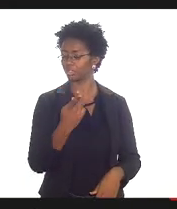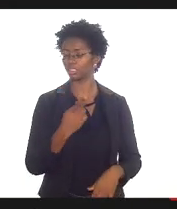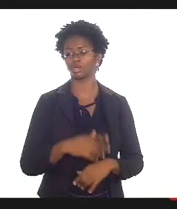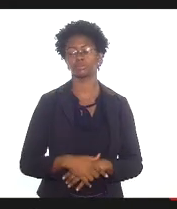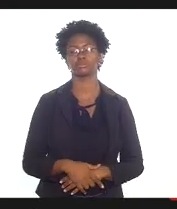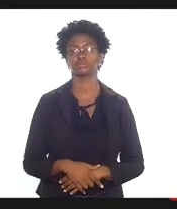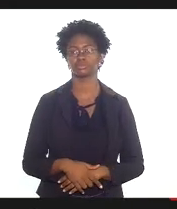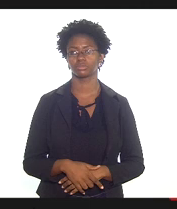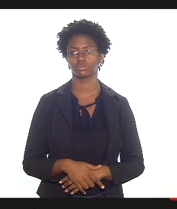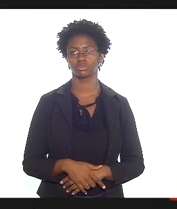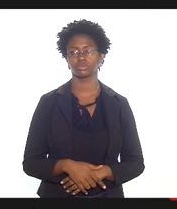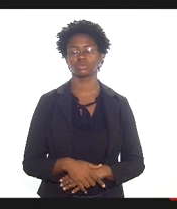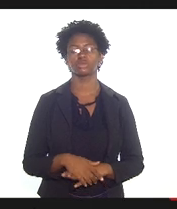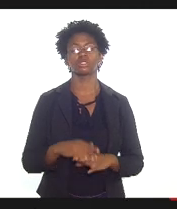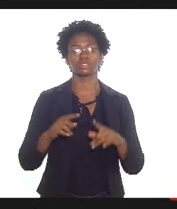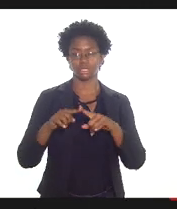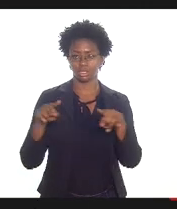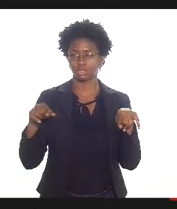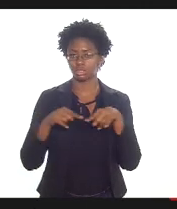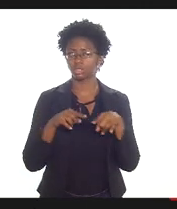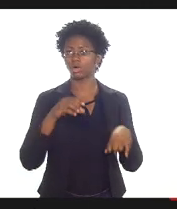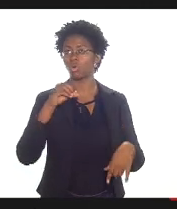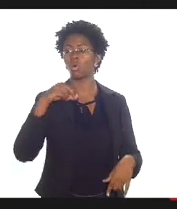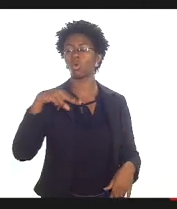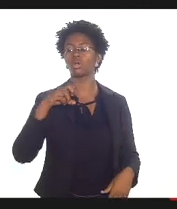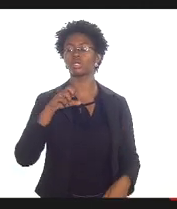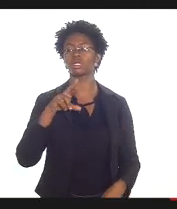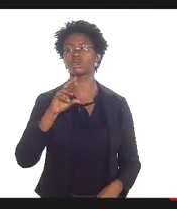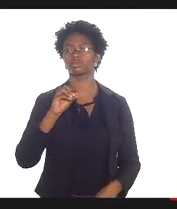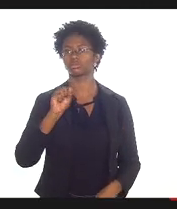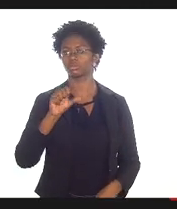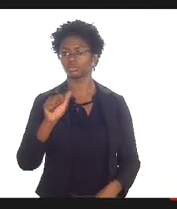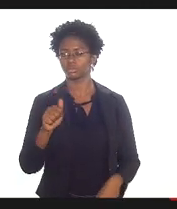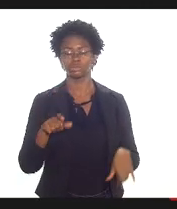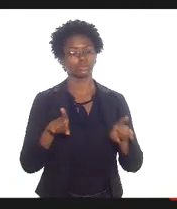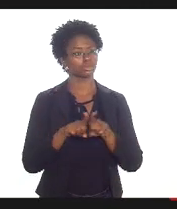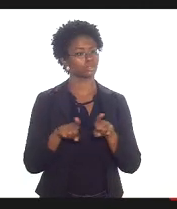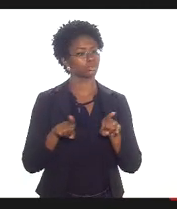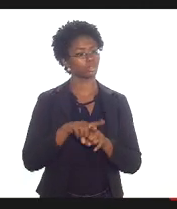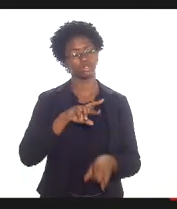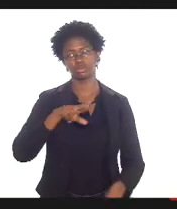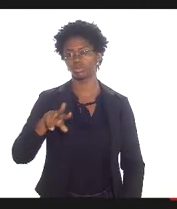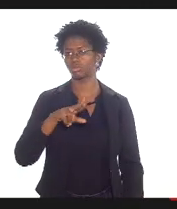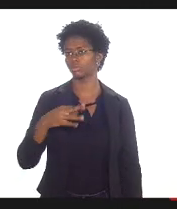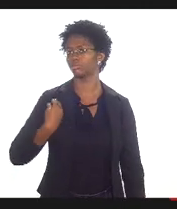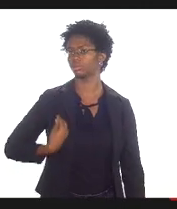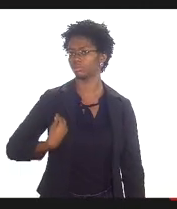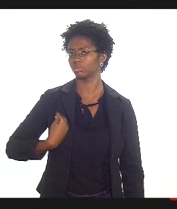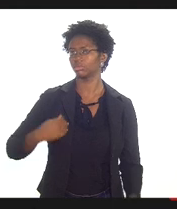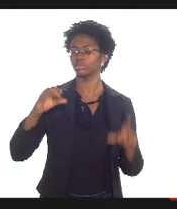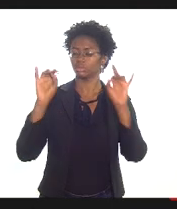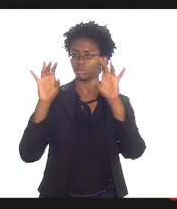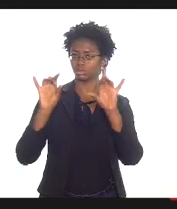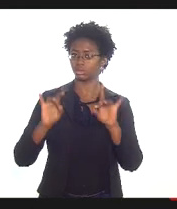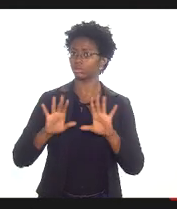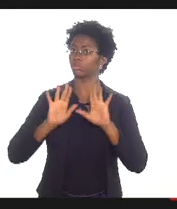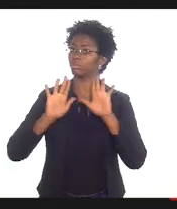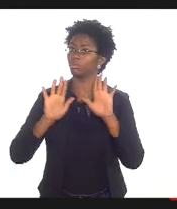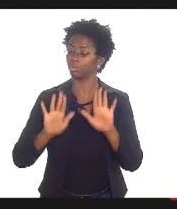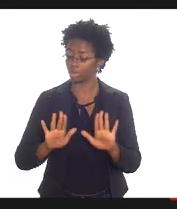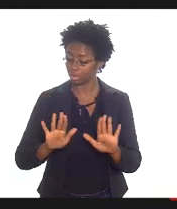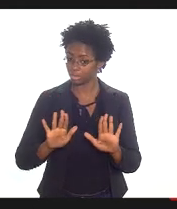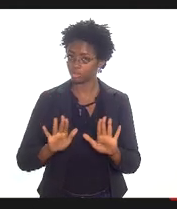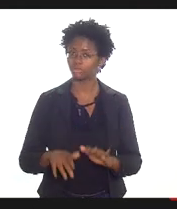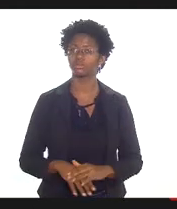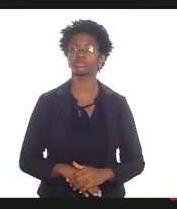da sessão onerosa, sobre os quais também não incide participação especial, porém,